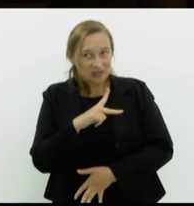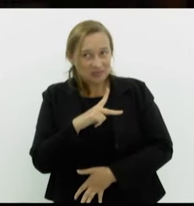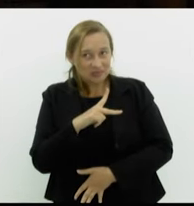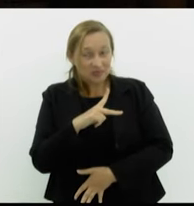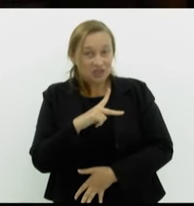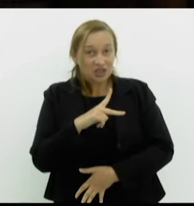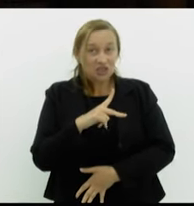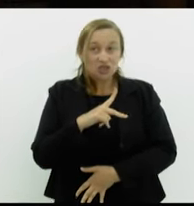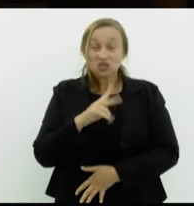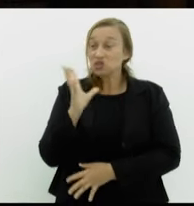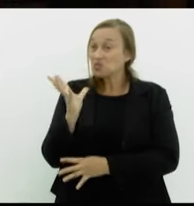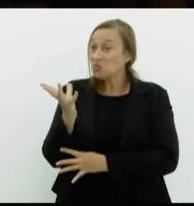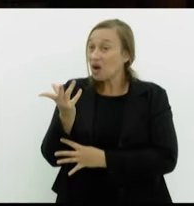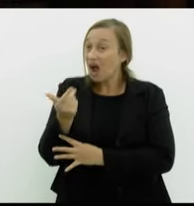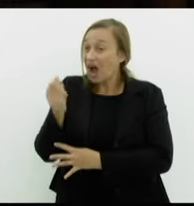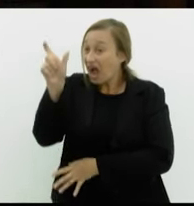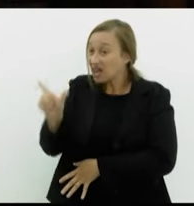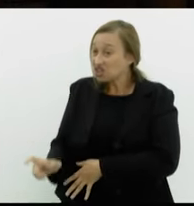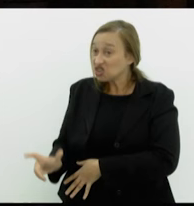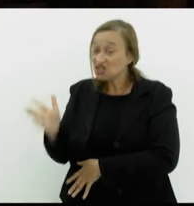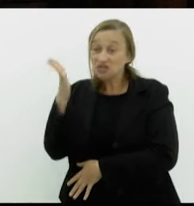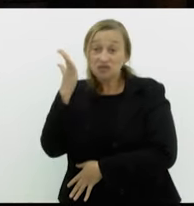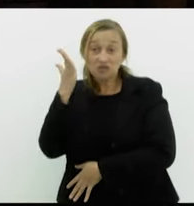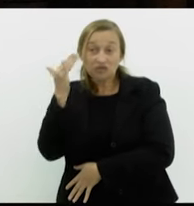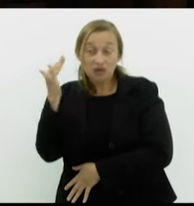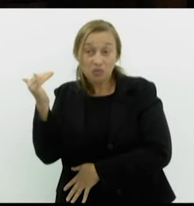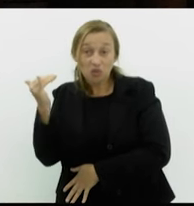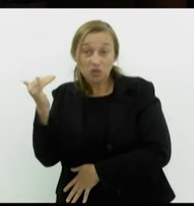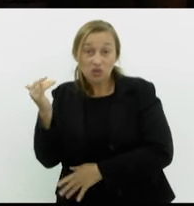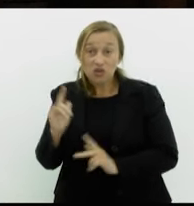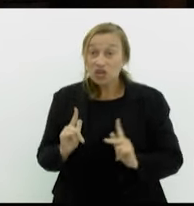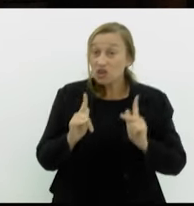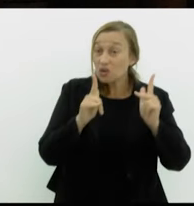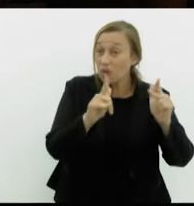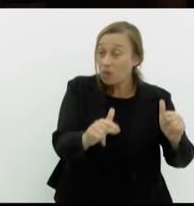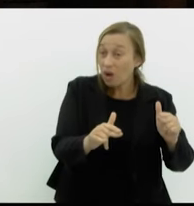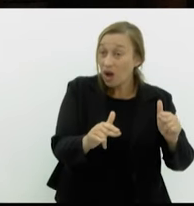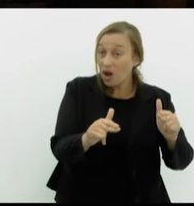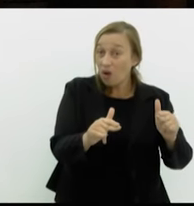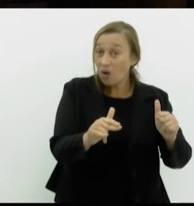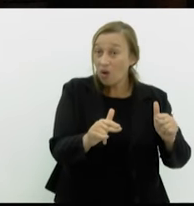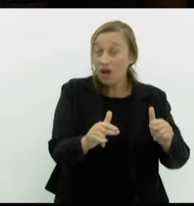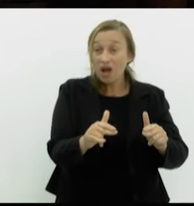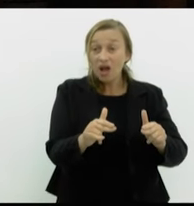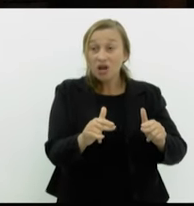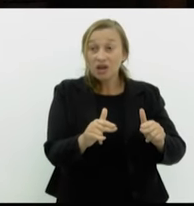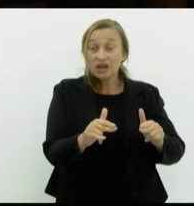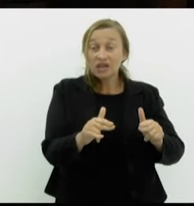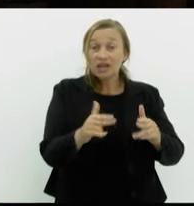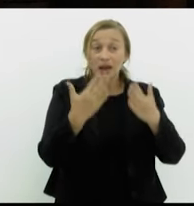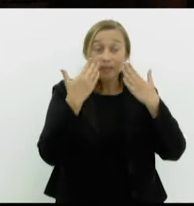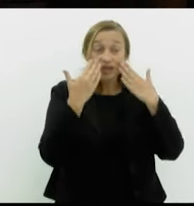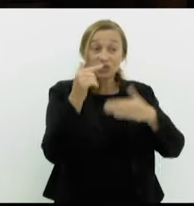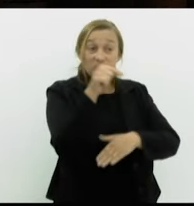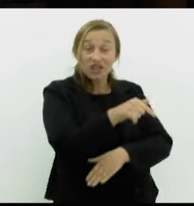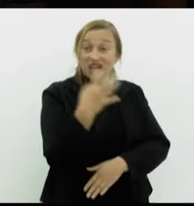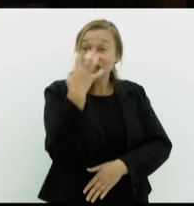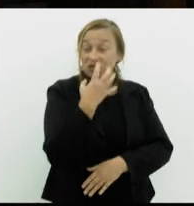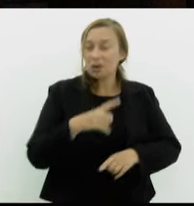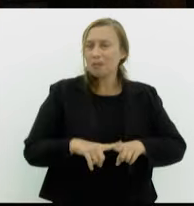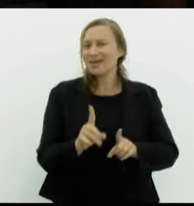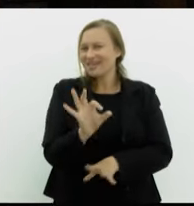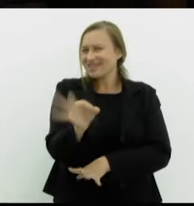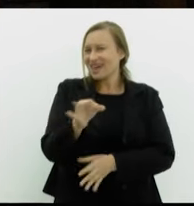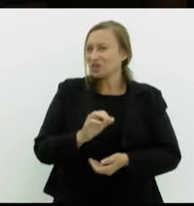de um artista tão renomado quanto a artista que esteve se apresentando aqui. Mas é